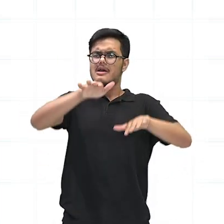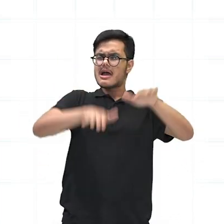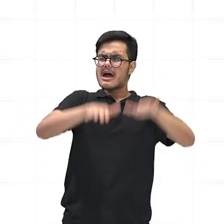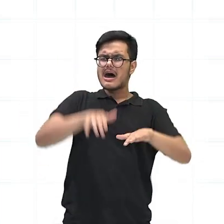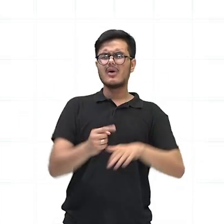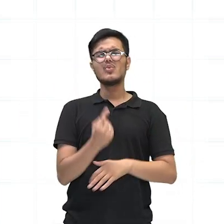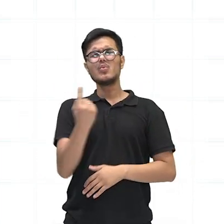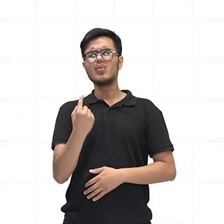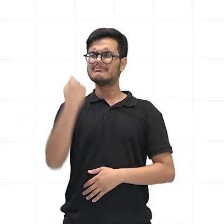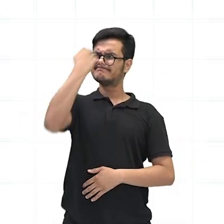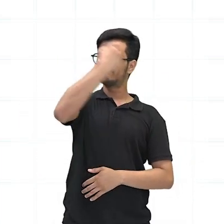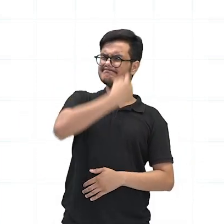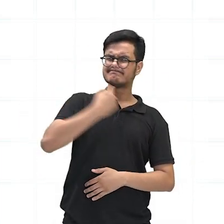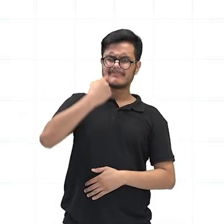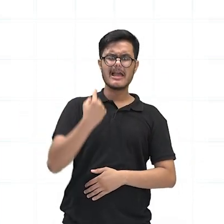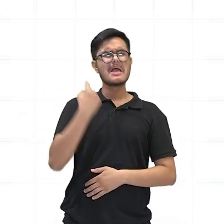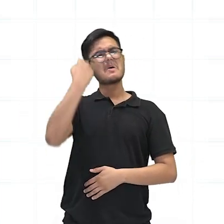entre